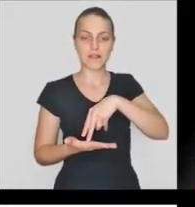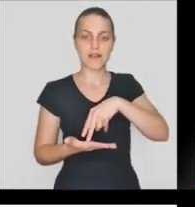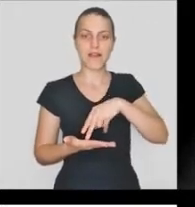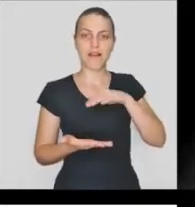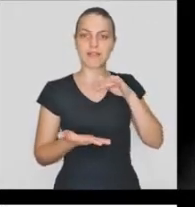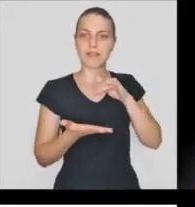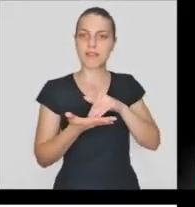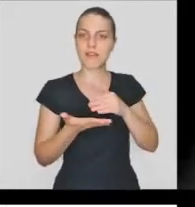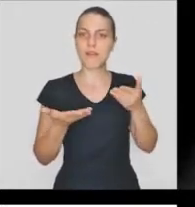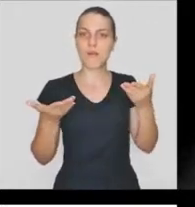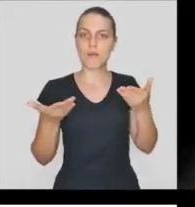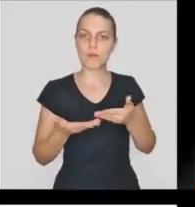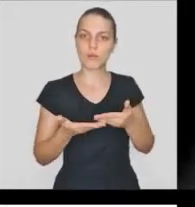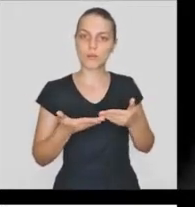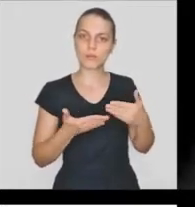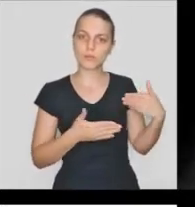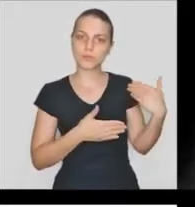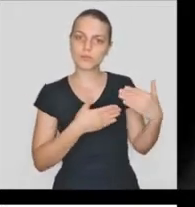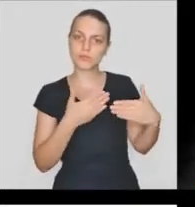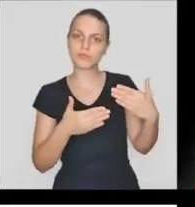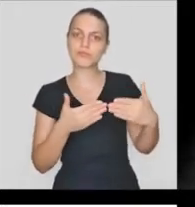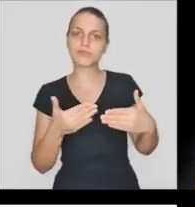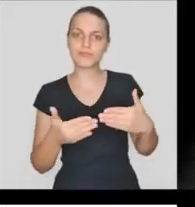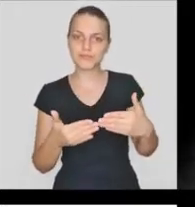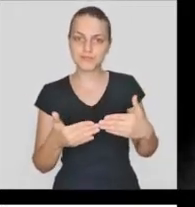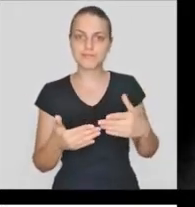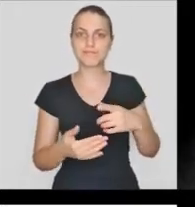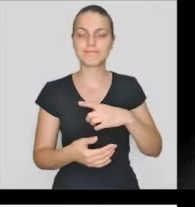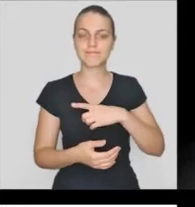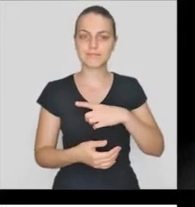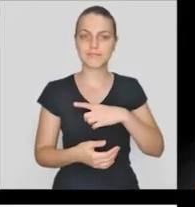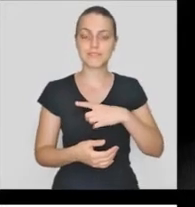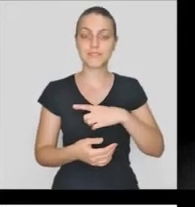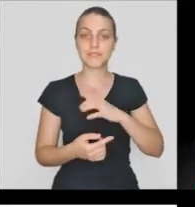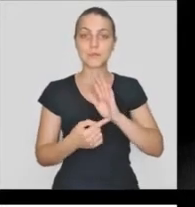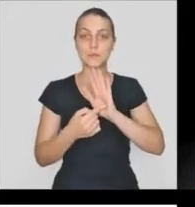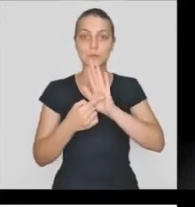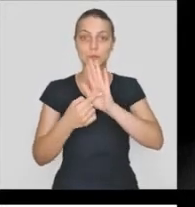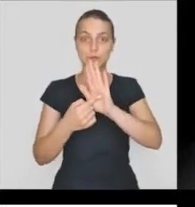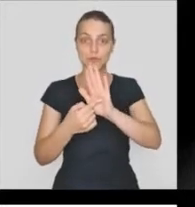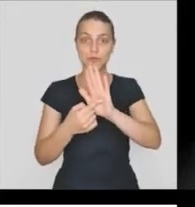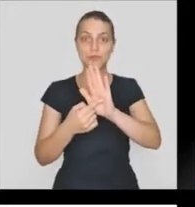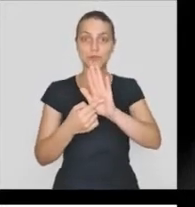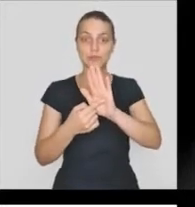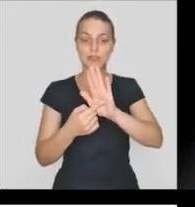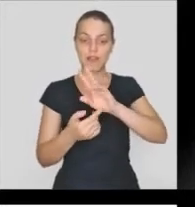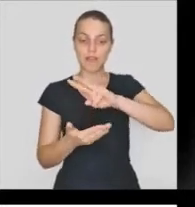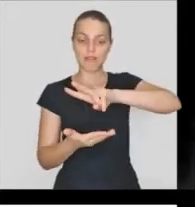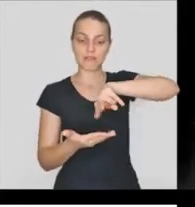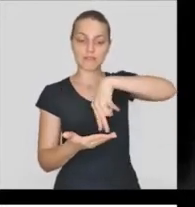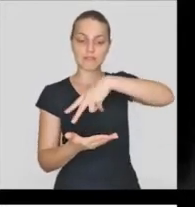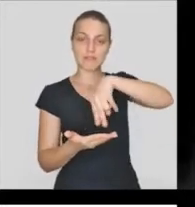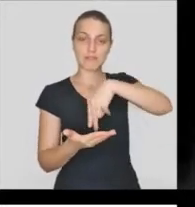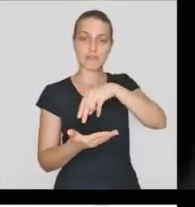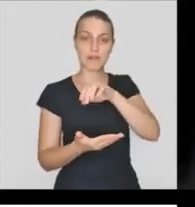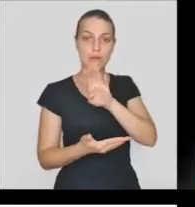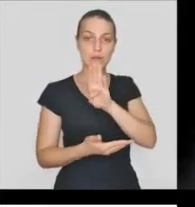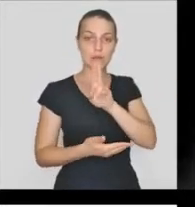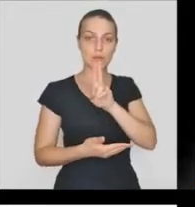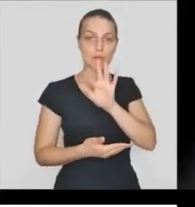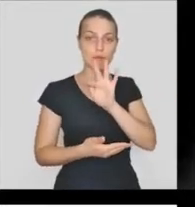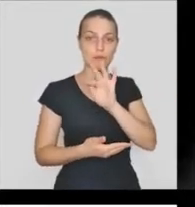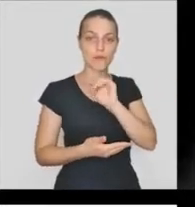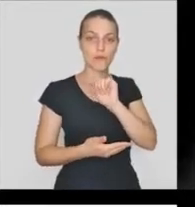sendo executados até hoje. Nós temos aqui uma representação muito impressionante da dança do búfalo,